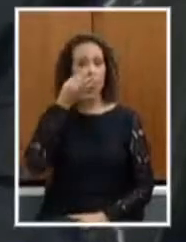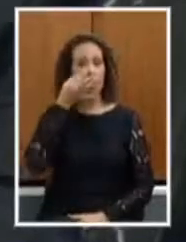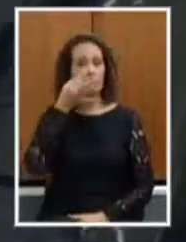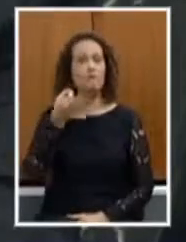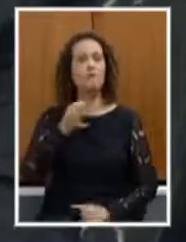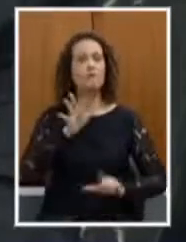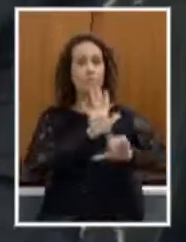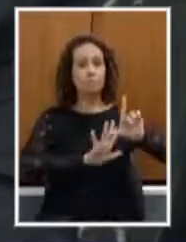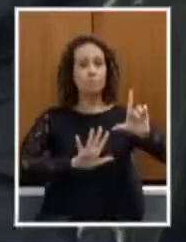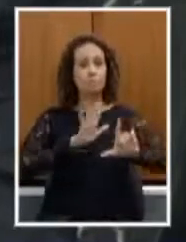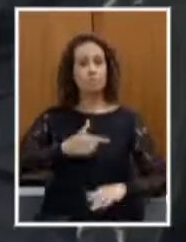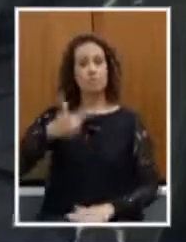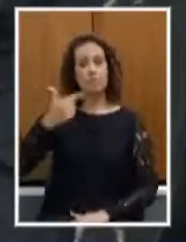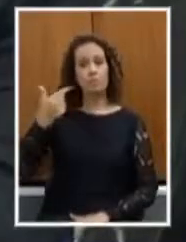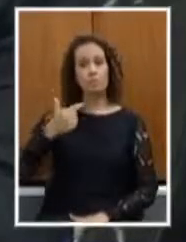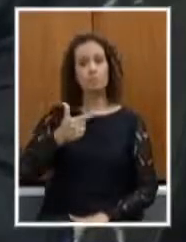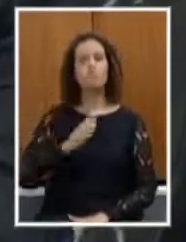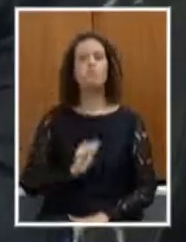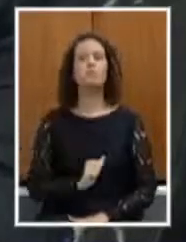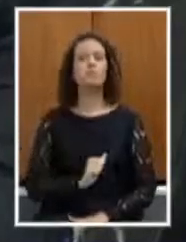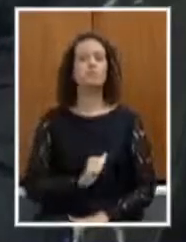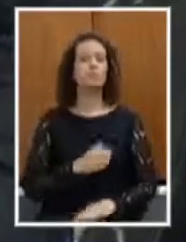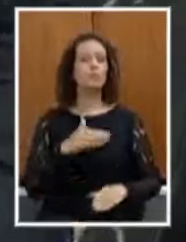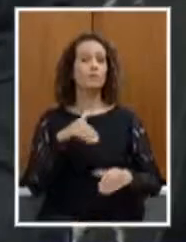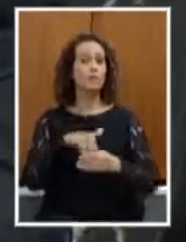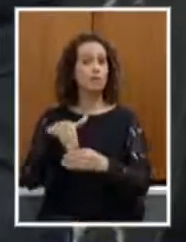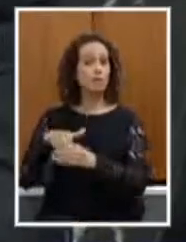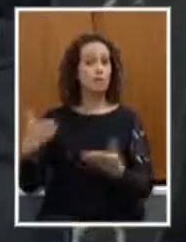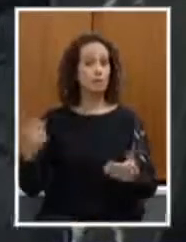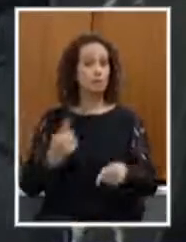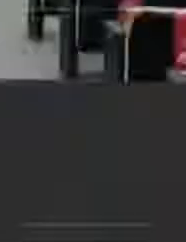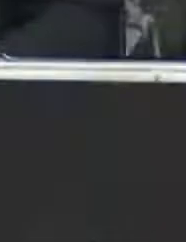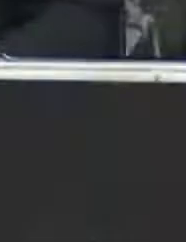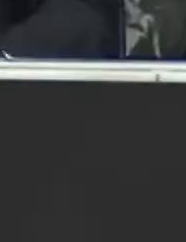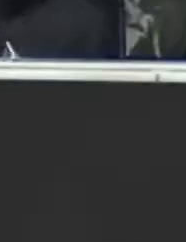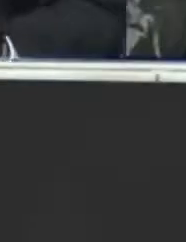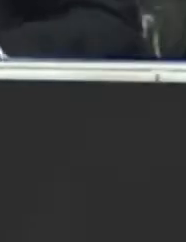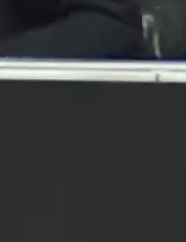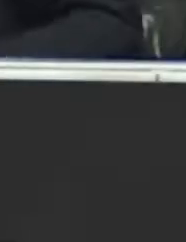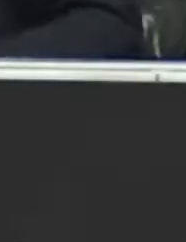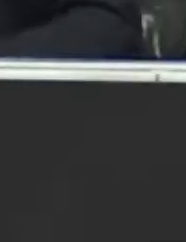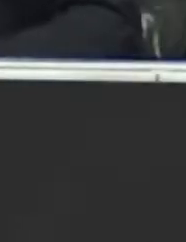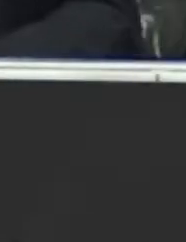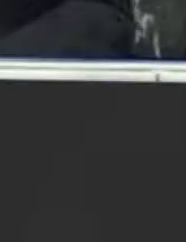segunda chamada de votação. Em votação.